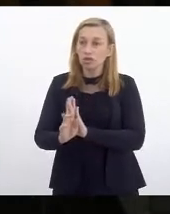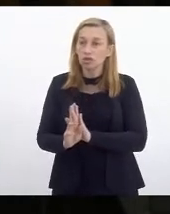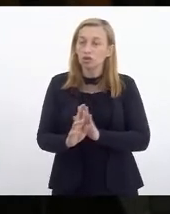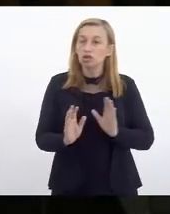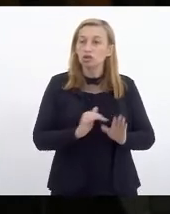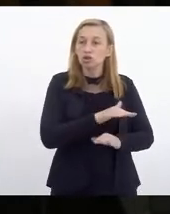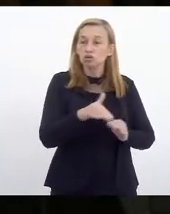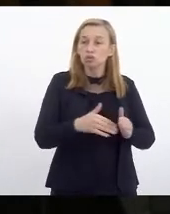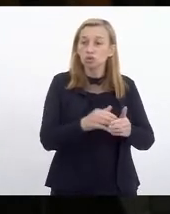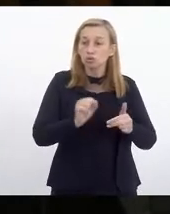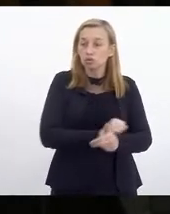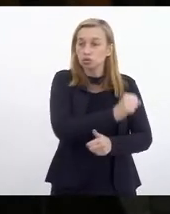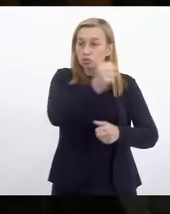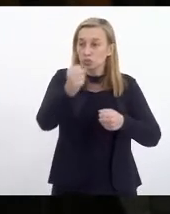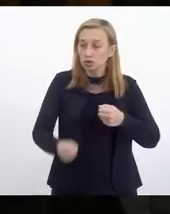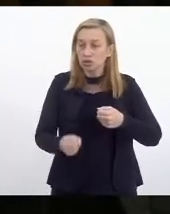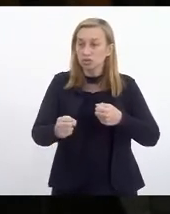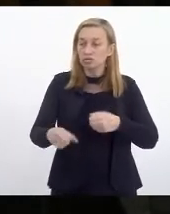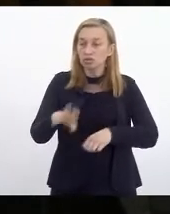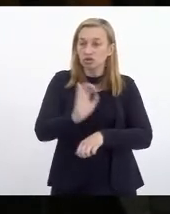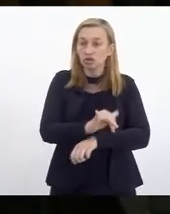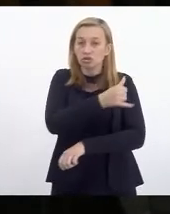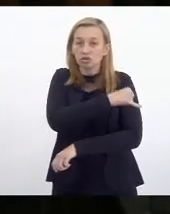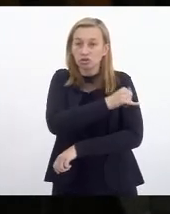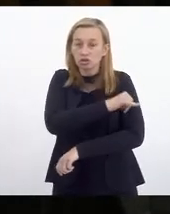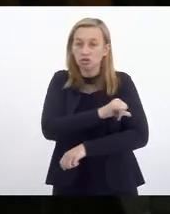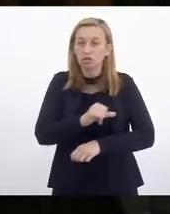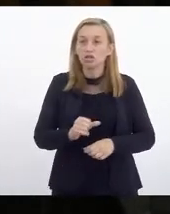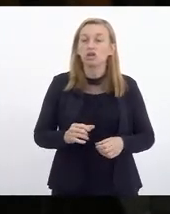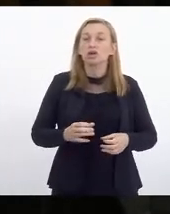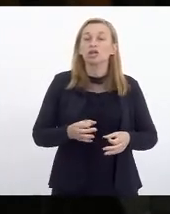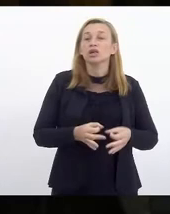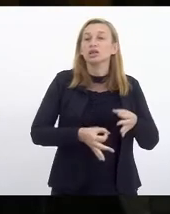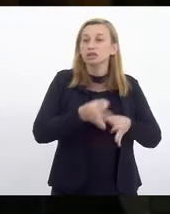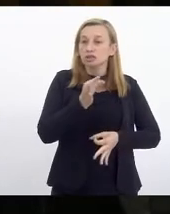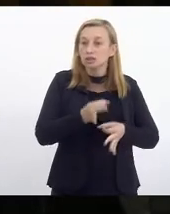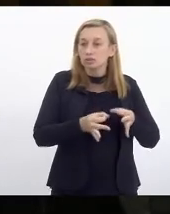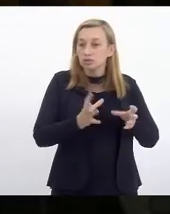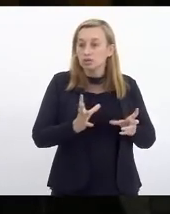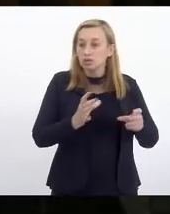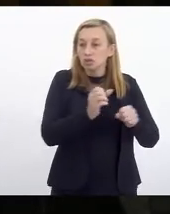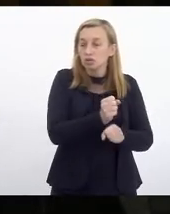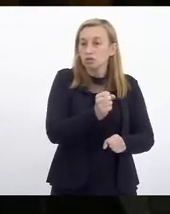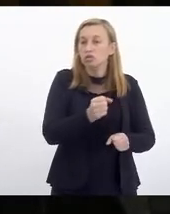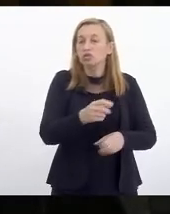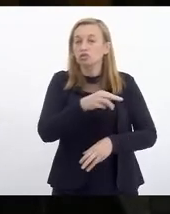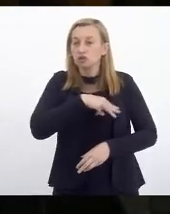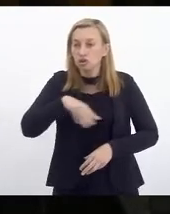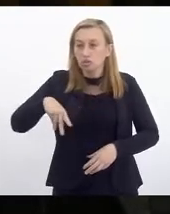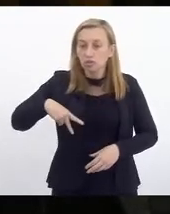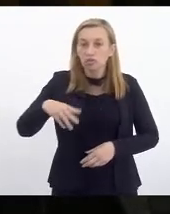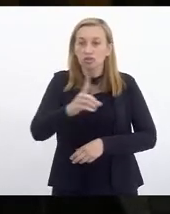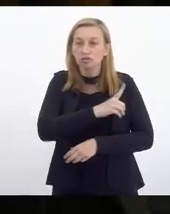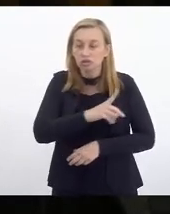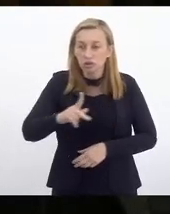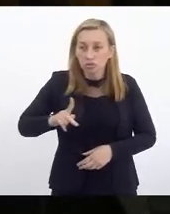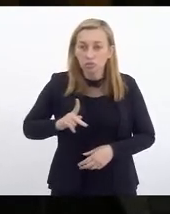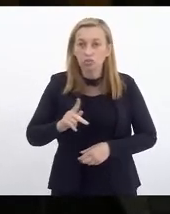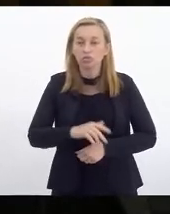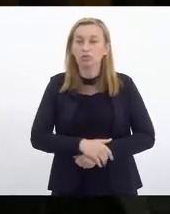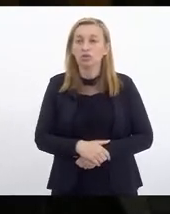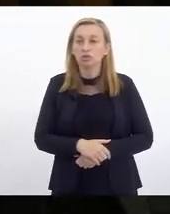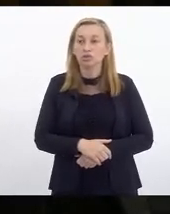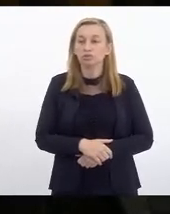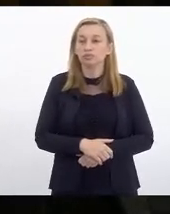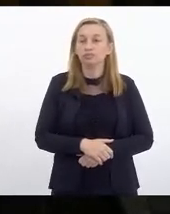os poderes do Estado do Rio de Janeiro. Tribunal de Contas, Ministério Público, Defensoria e